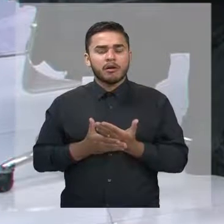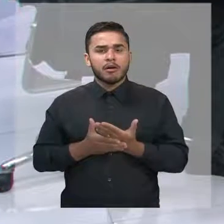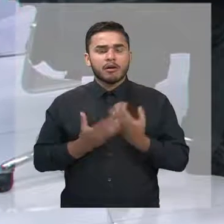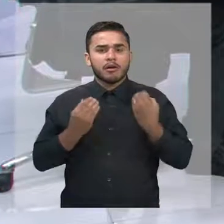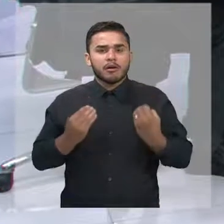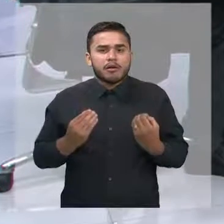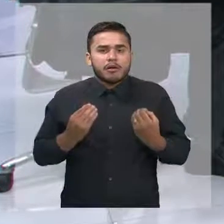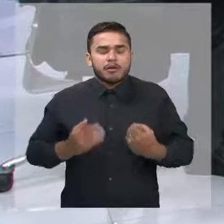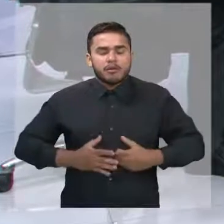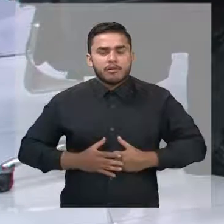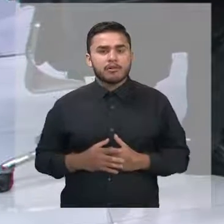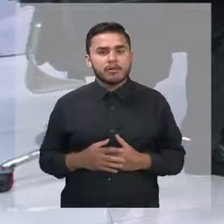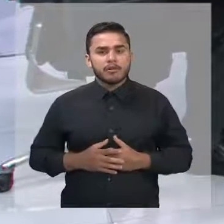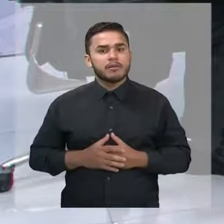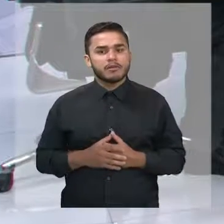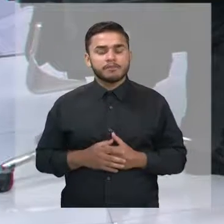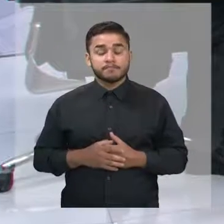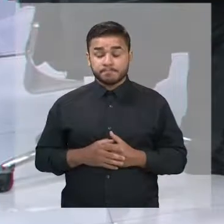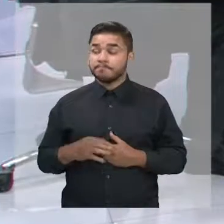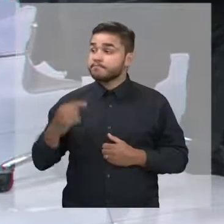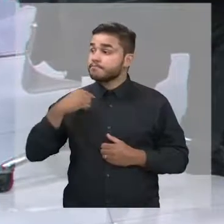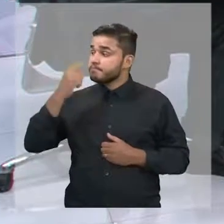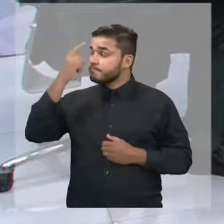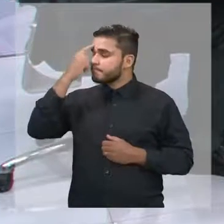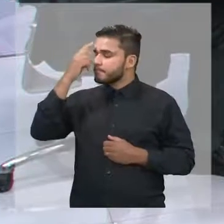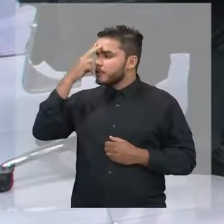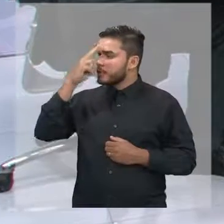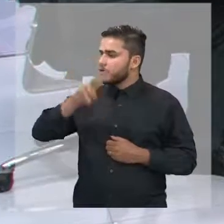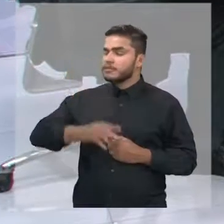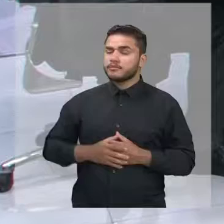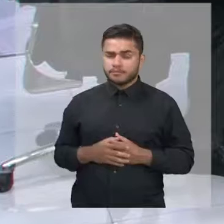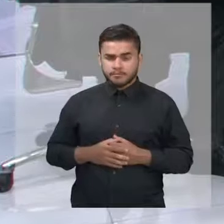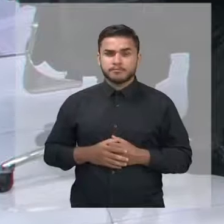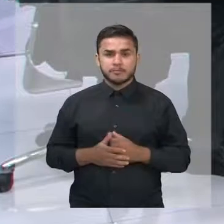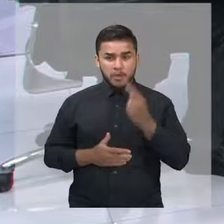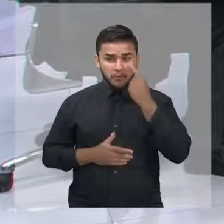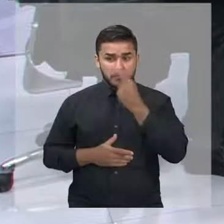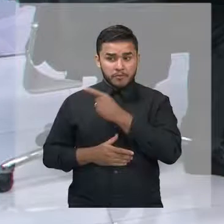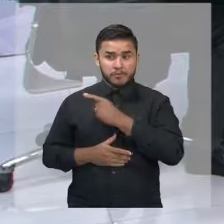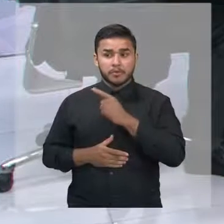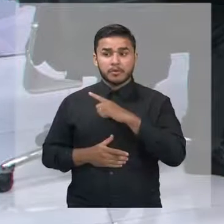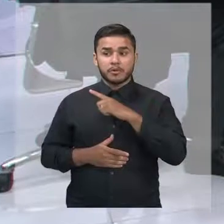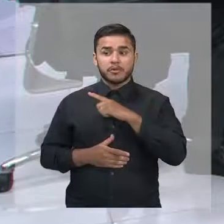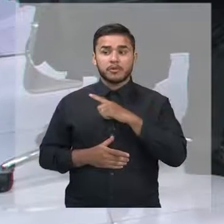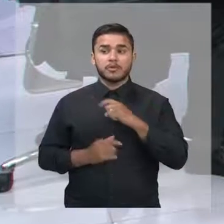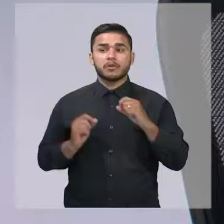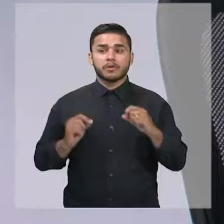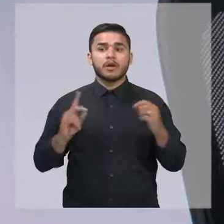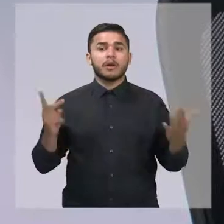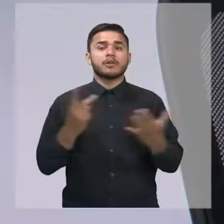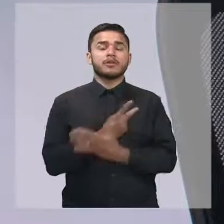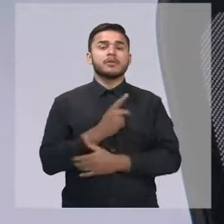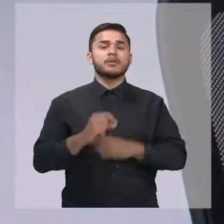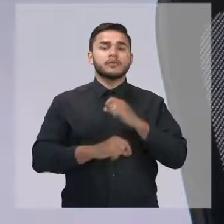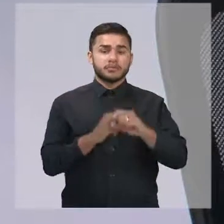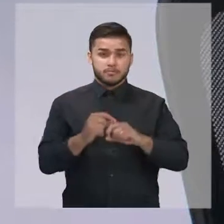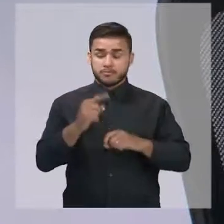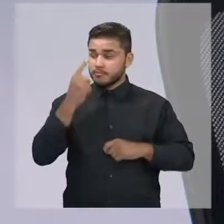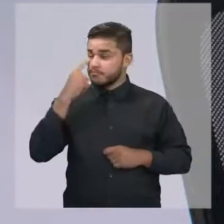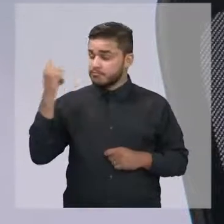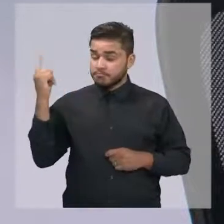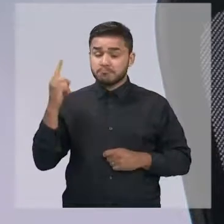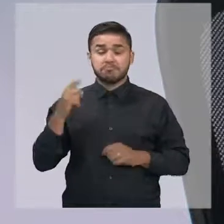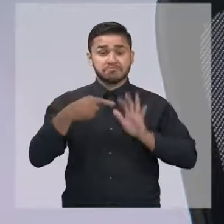o egoísmo que está posto nas declarações a partir da utilização em demasia da